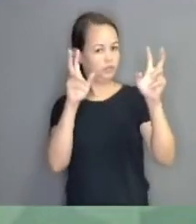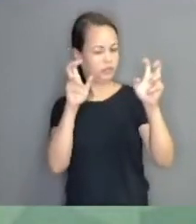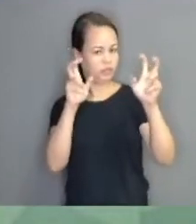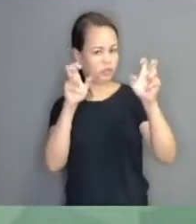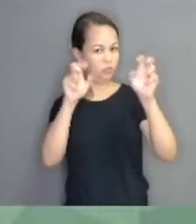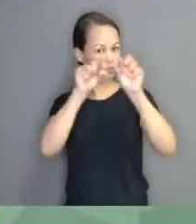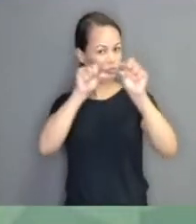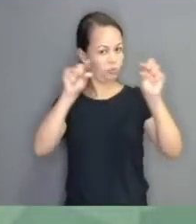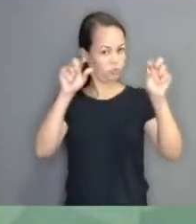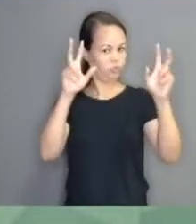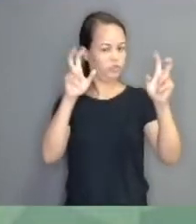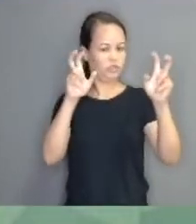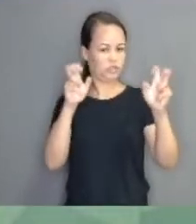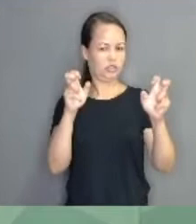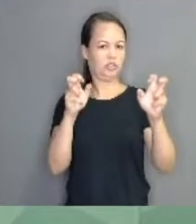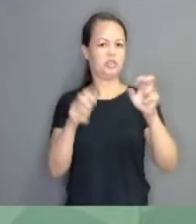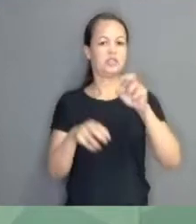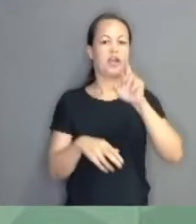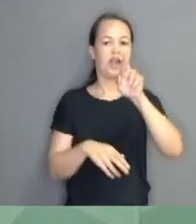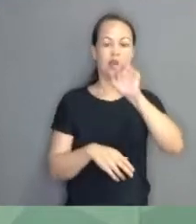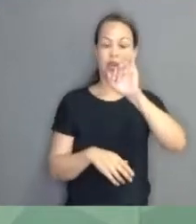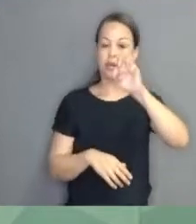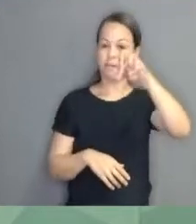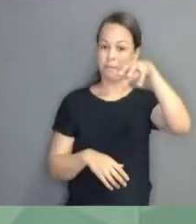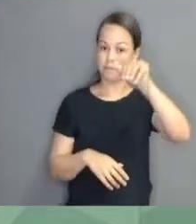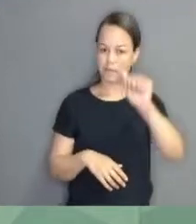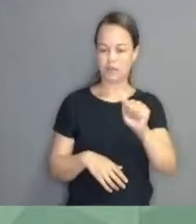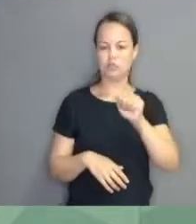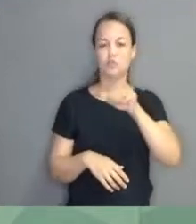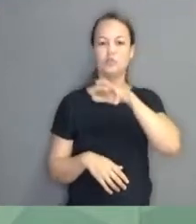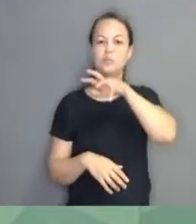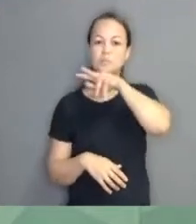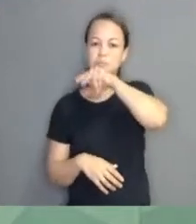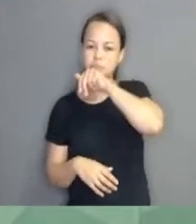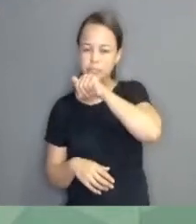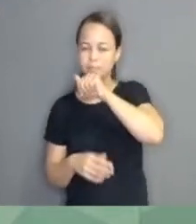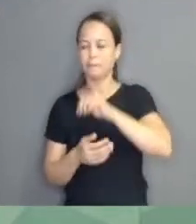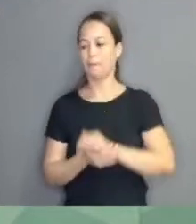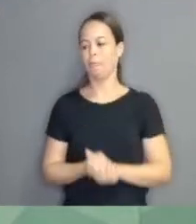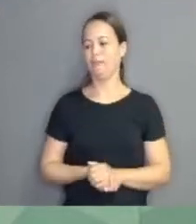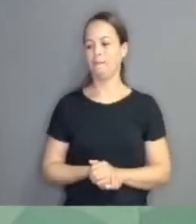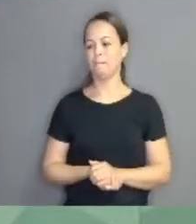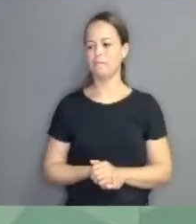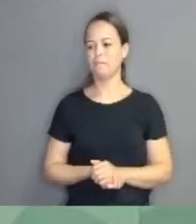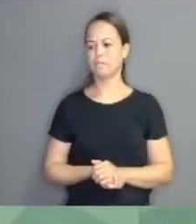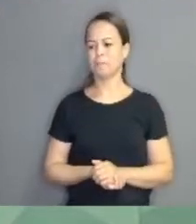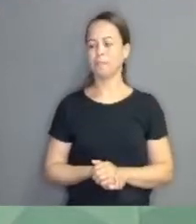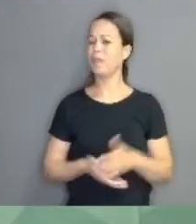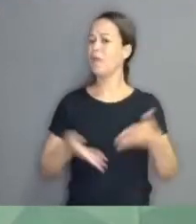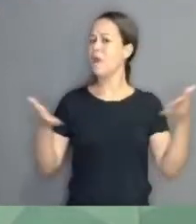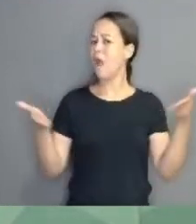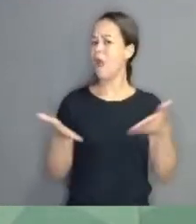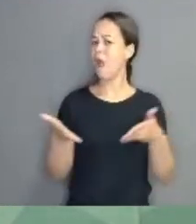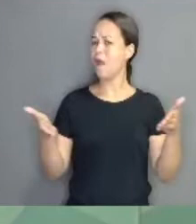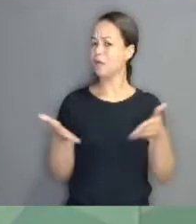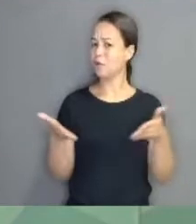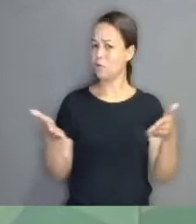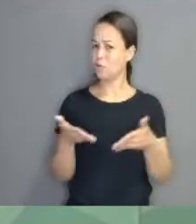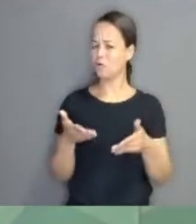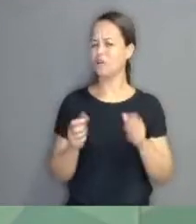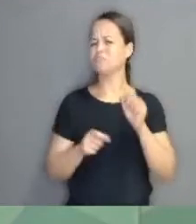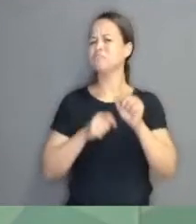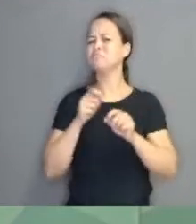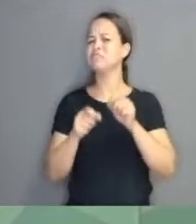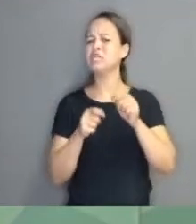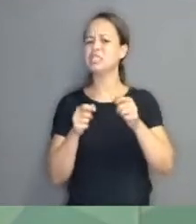rima dos bichos isso mesmo agora quem escreveu